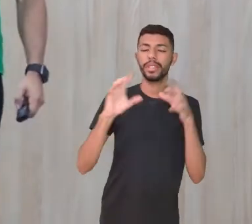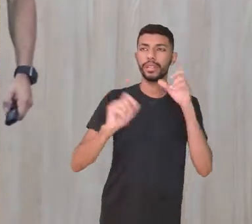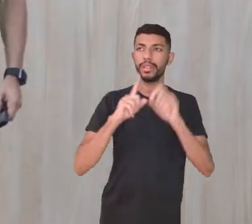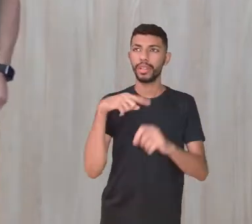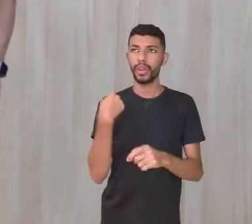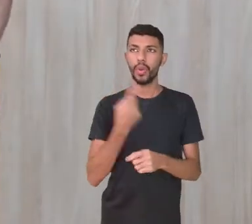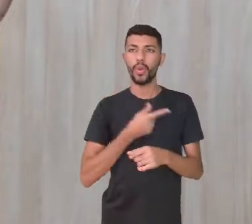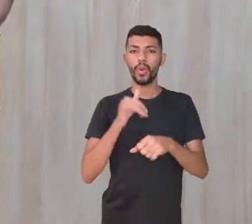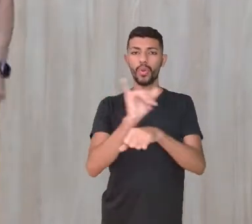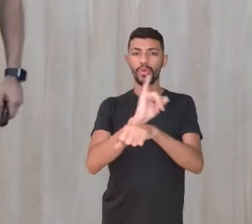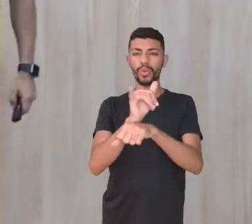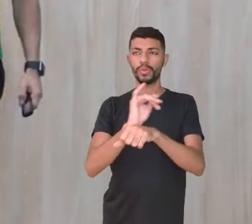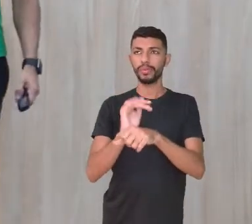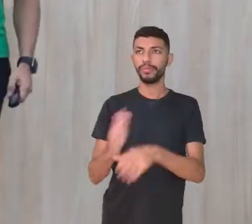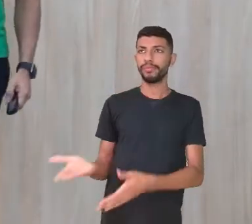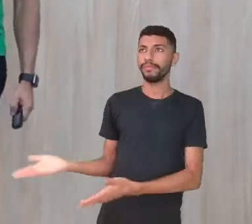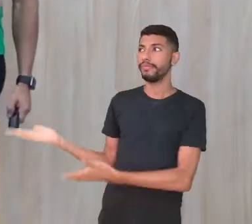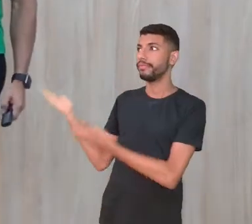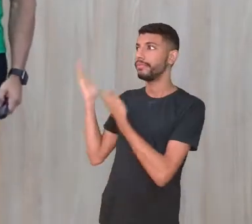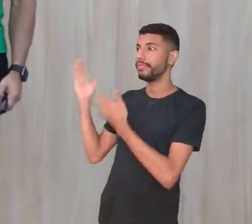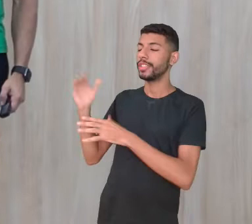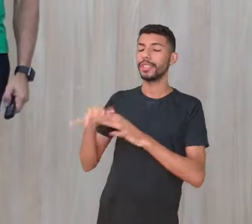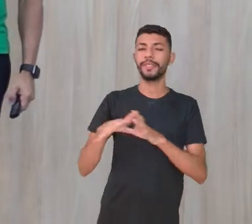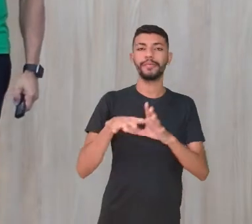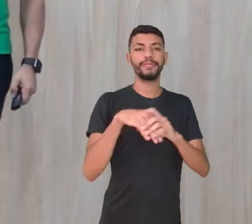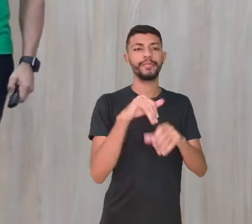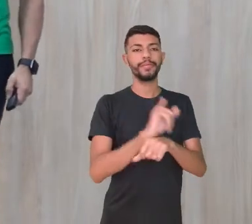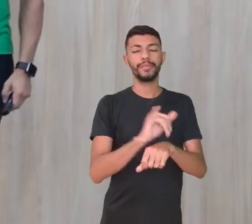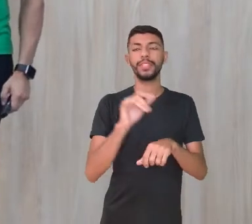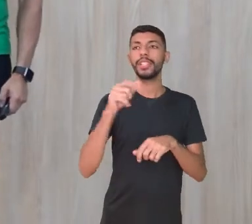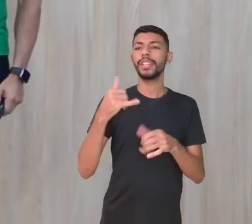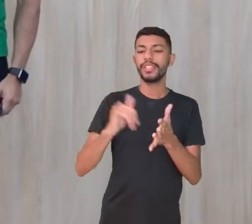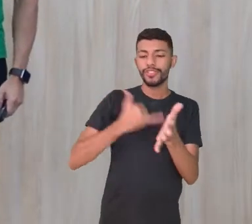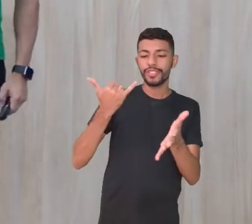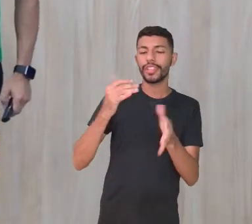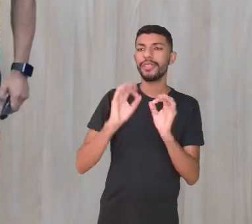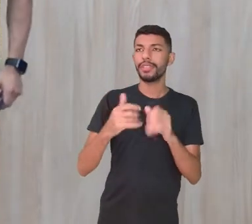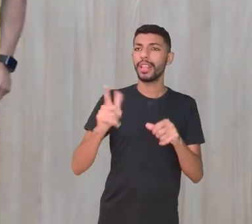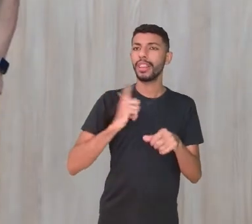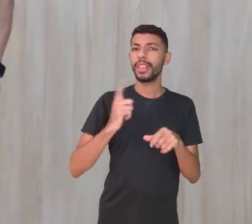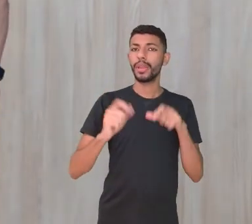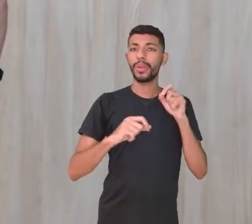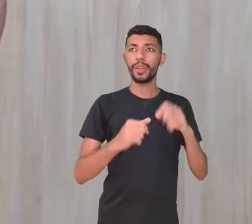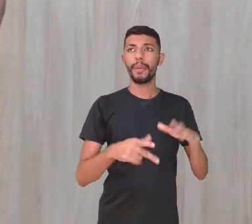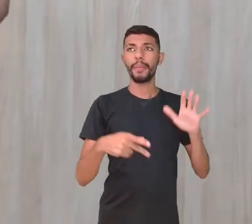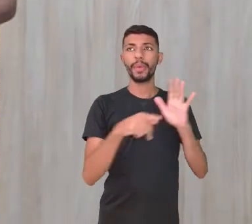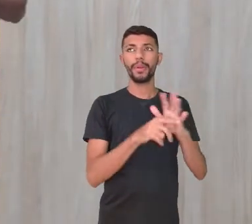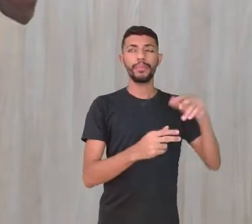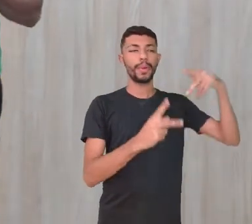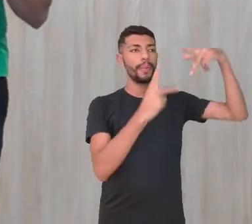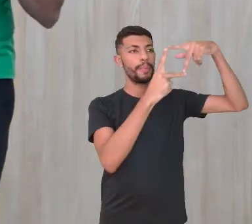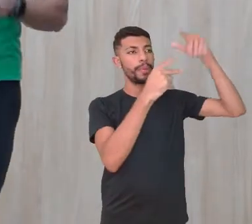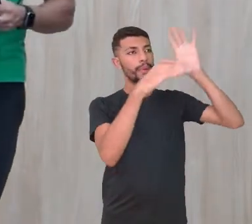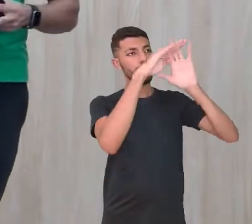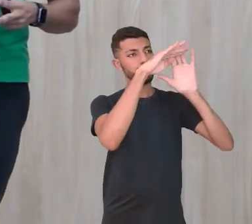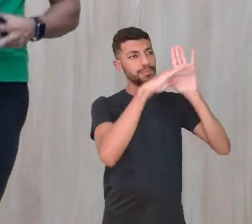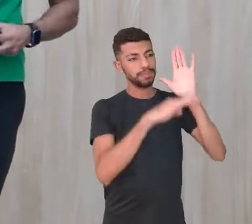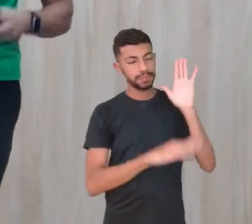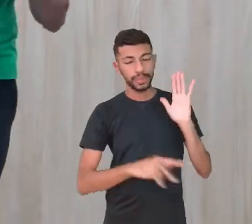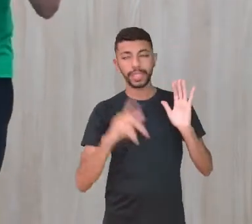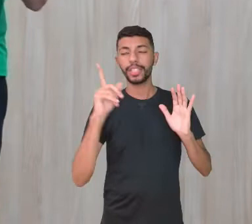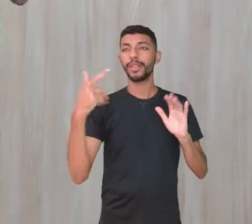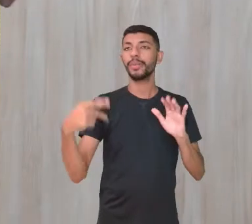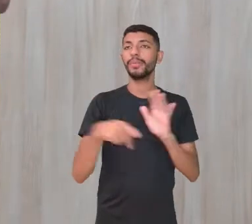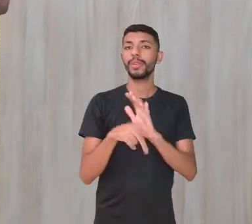no YouTube. Dá uma olhadinha lá no nosso canal, se inscreve nele, tem uma playlist lá do 8º ano, que é muito massa,